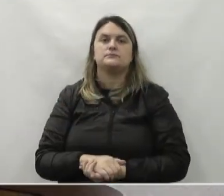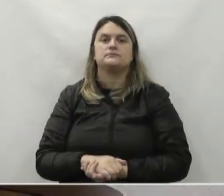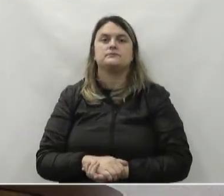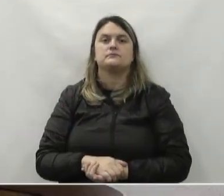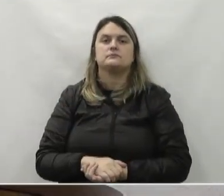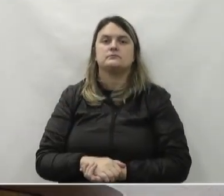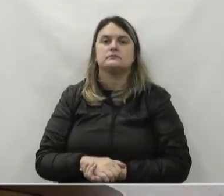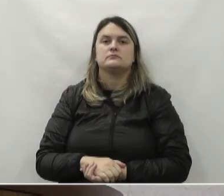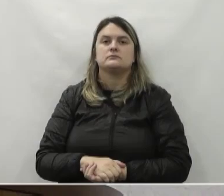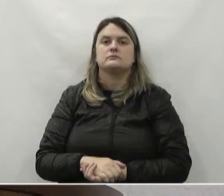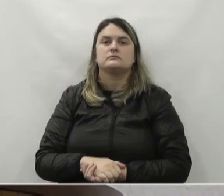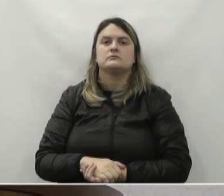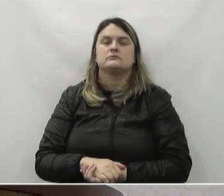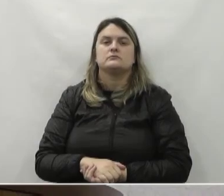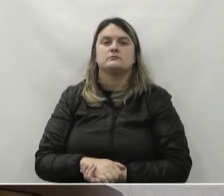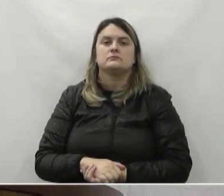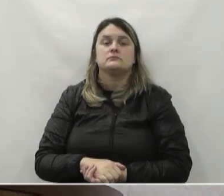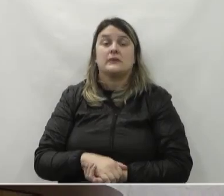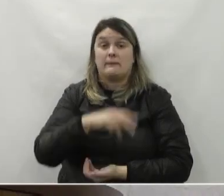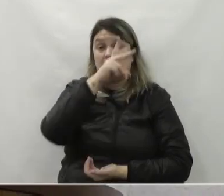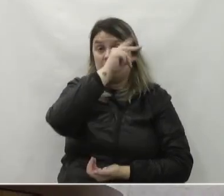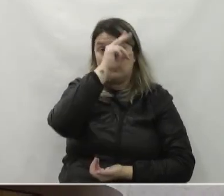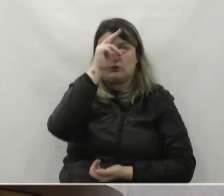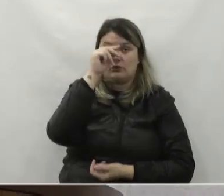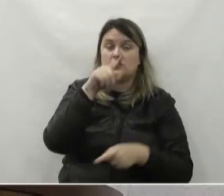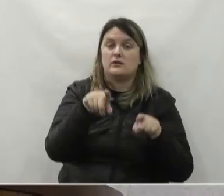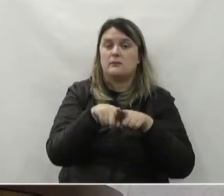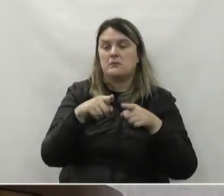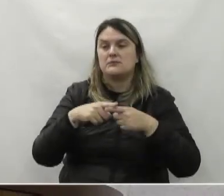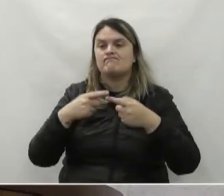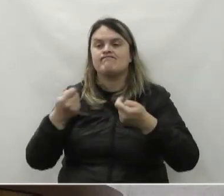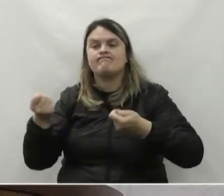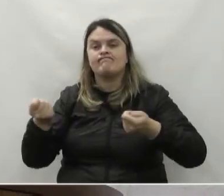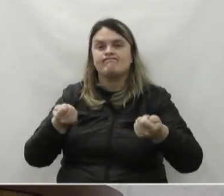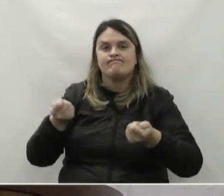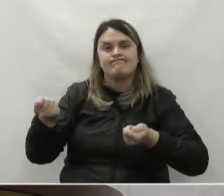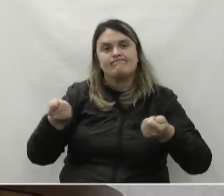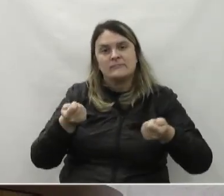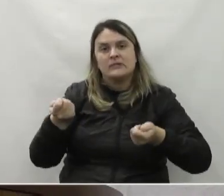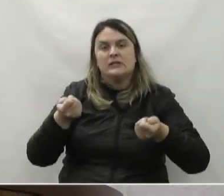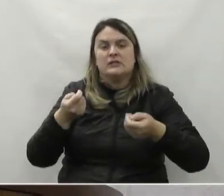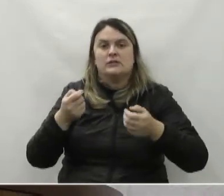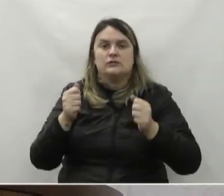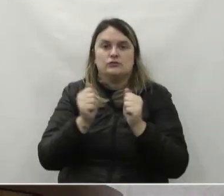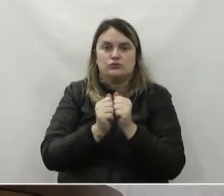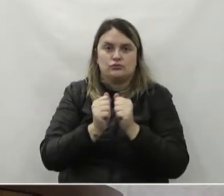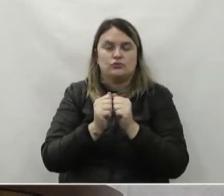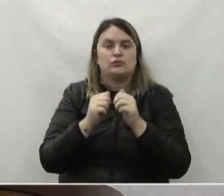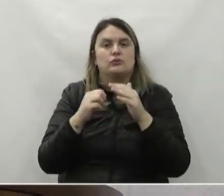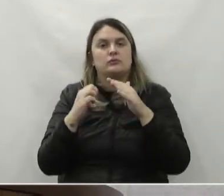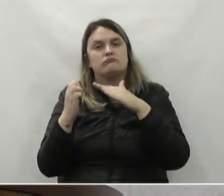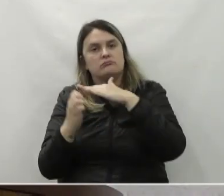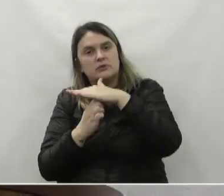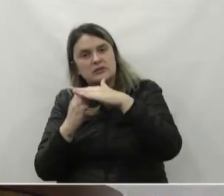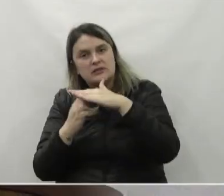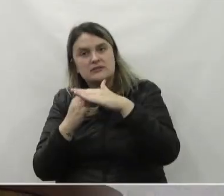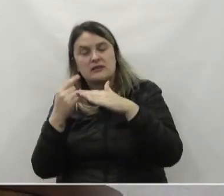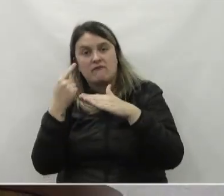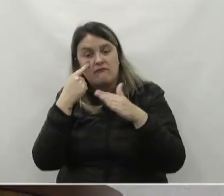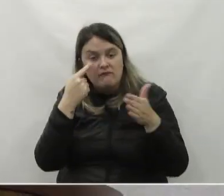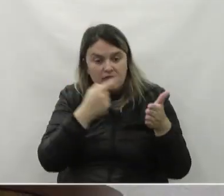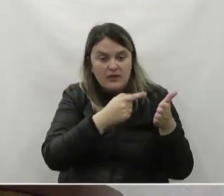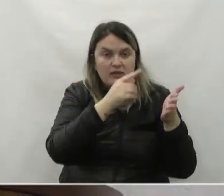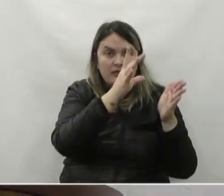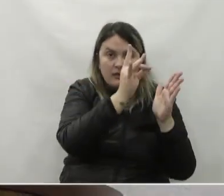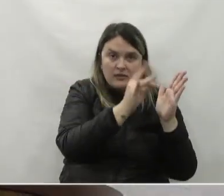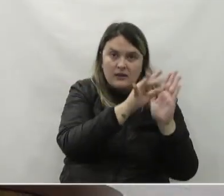bastante, o executivo conseguiu, aí, junto à empresa, atender todas as